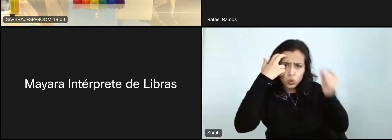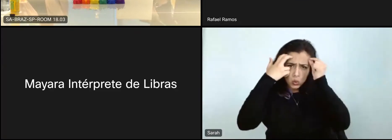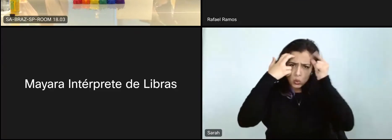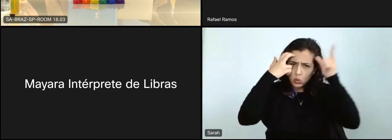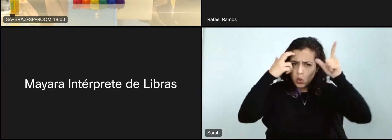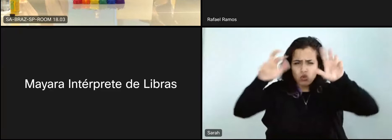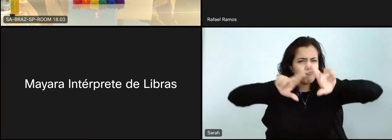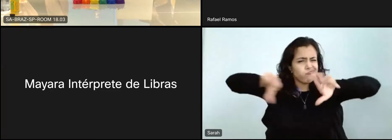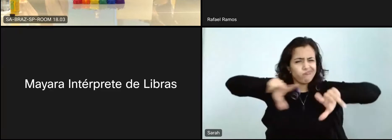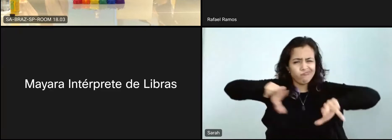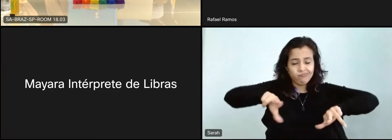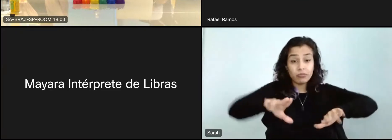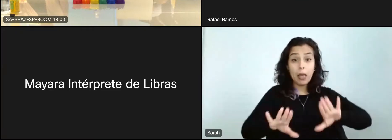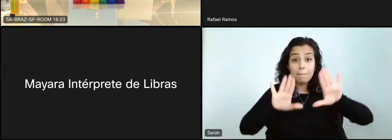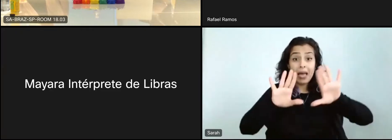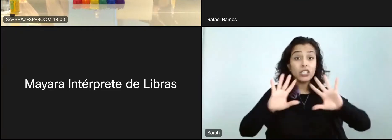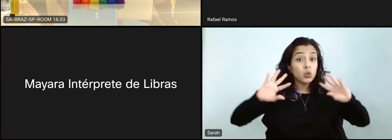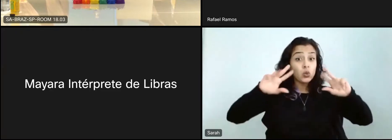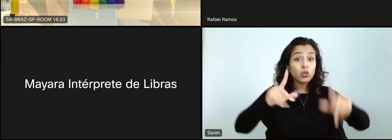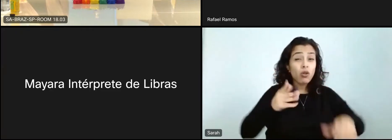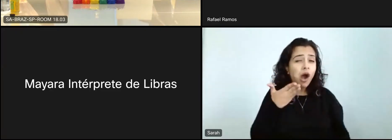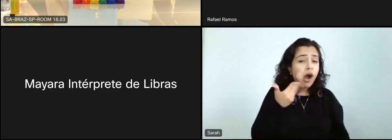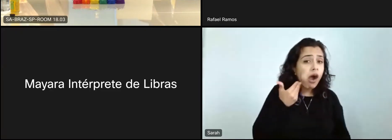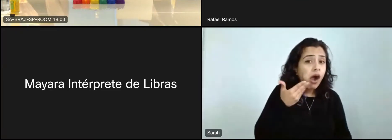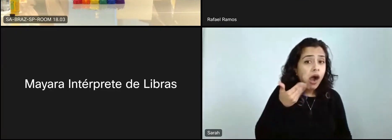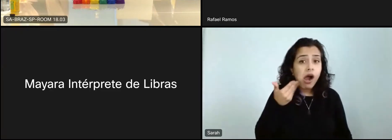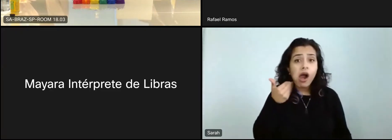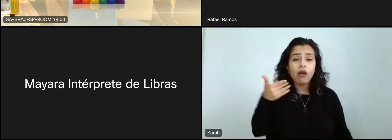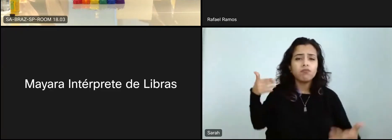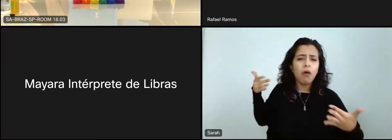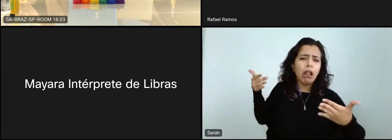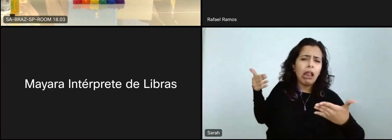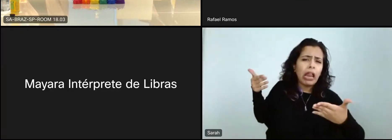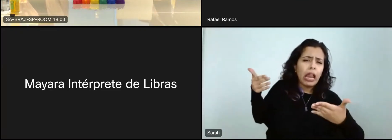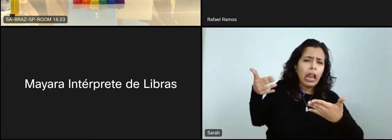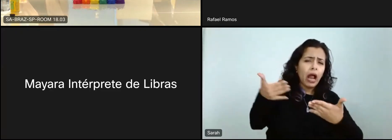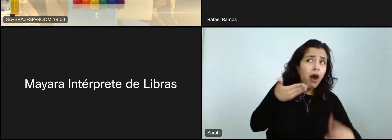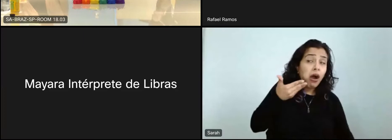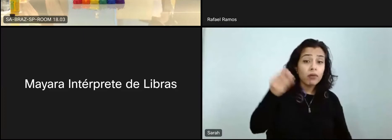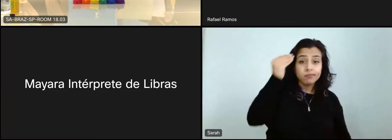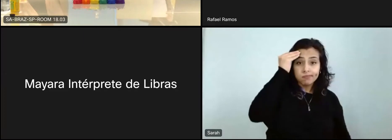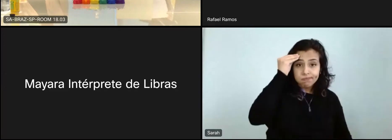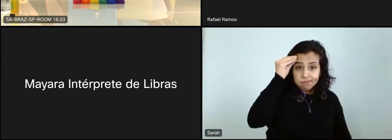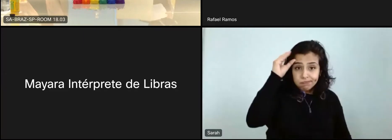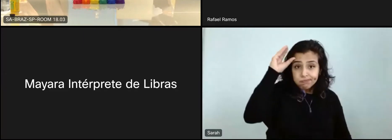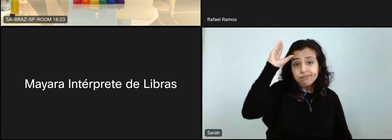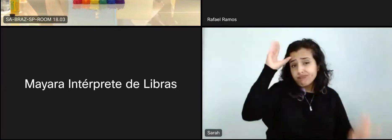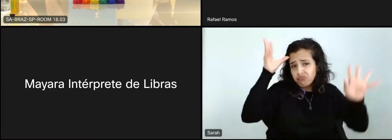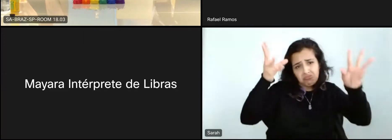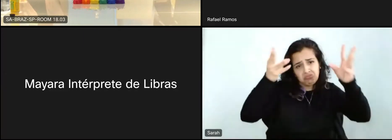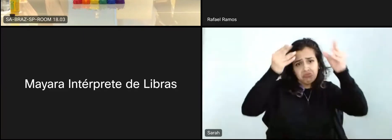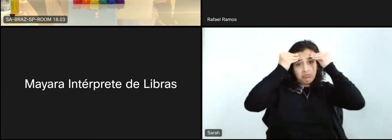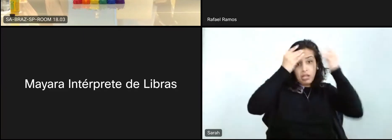da nossa trajetória e da nossa vida acabam se tornando parte da gente, parte da nossa história, parte do